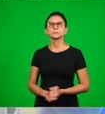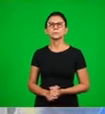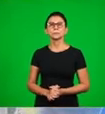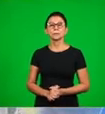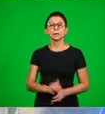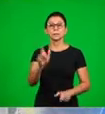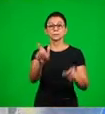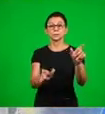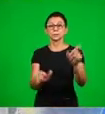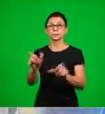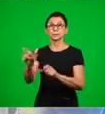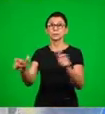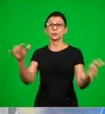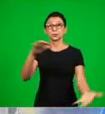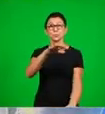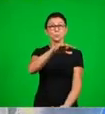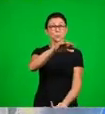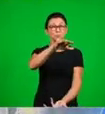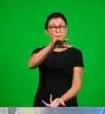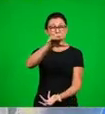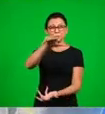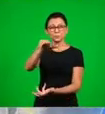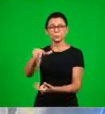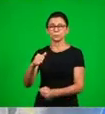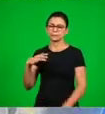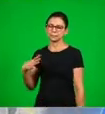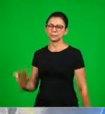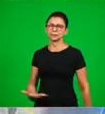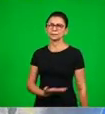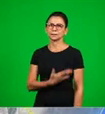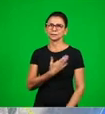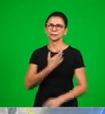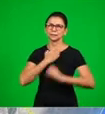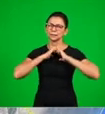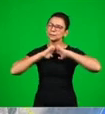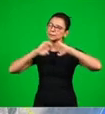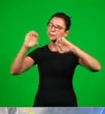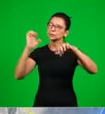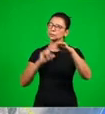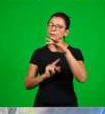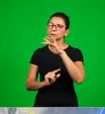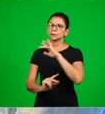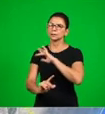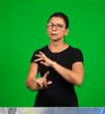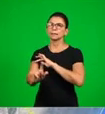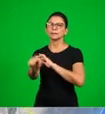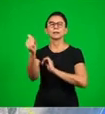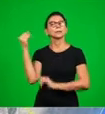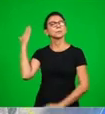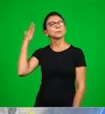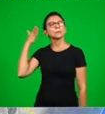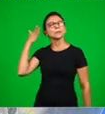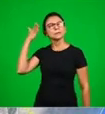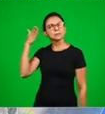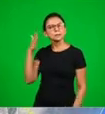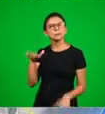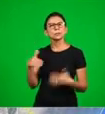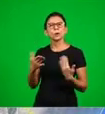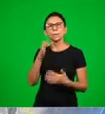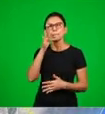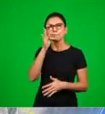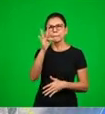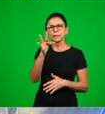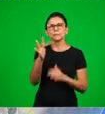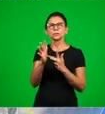Pessoas de todas as partes do mundo têm sido alcançadas pelo Evangelho eterno e pela mensagem da breve volta do